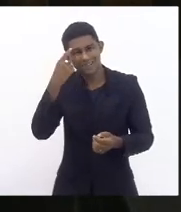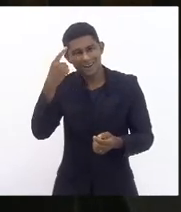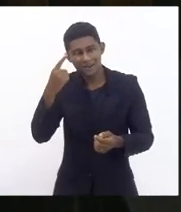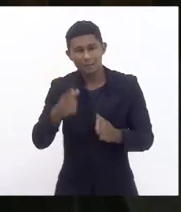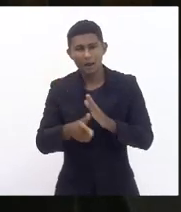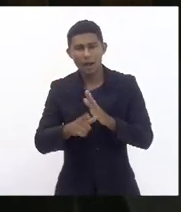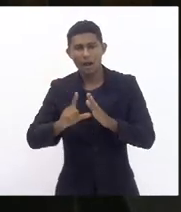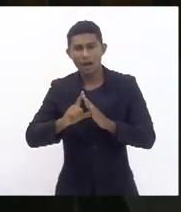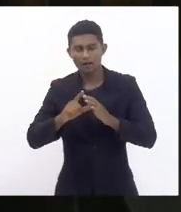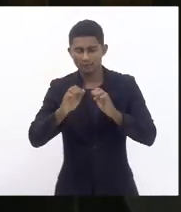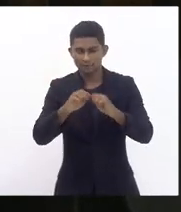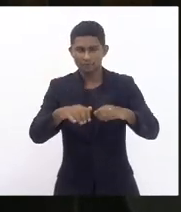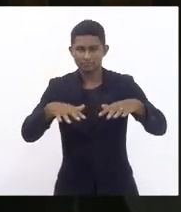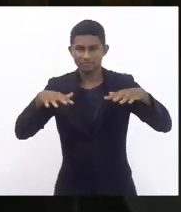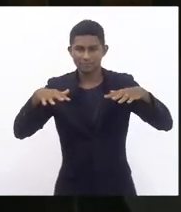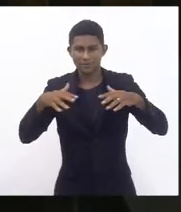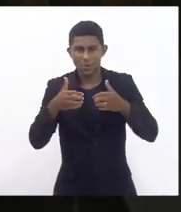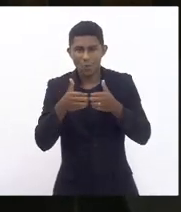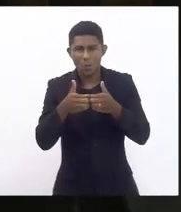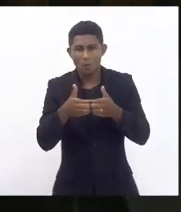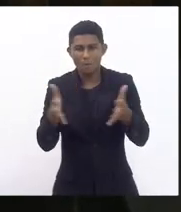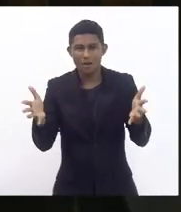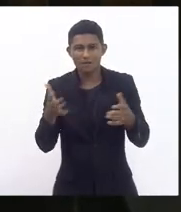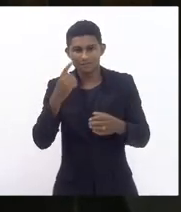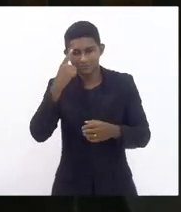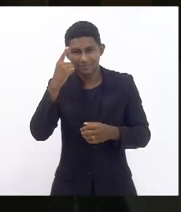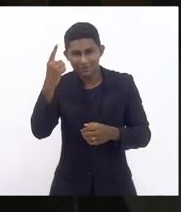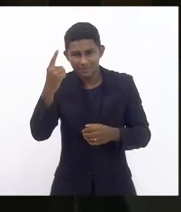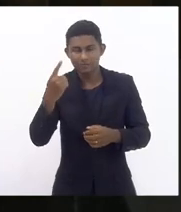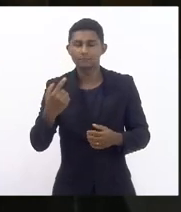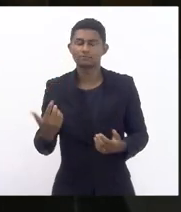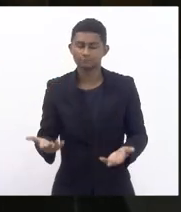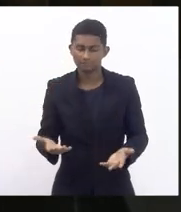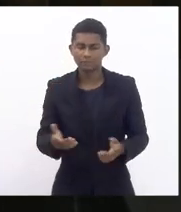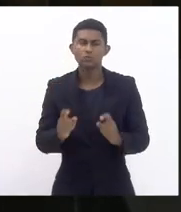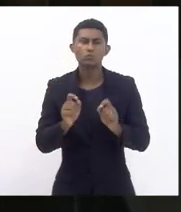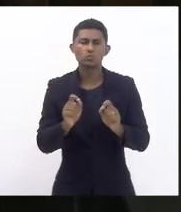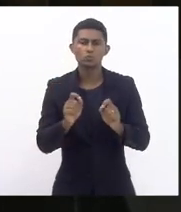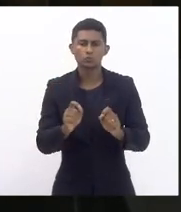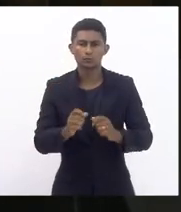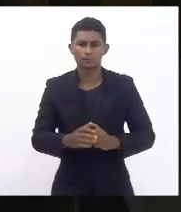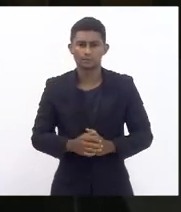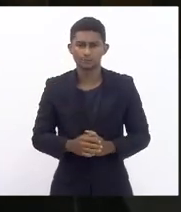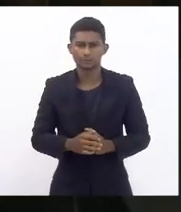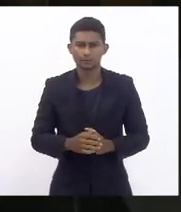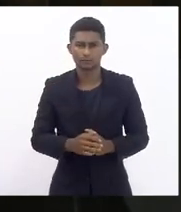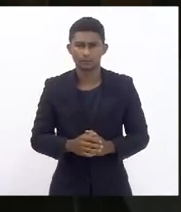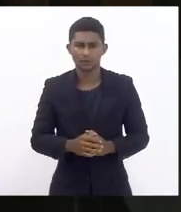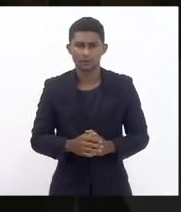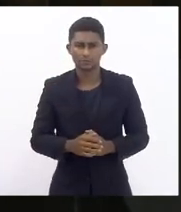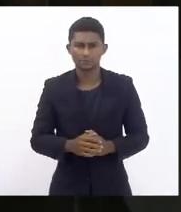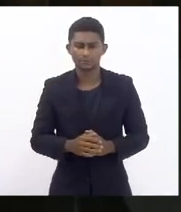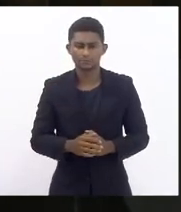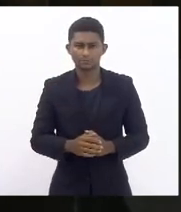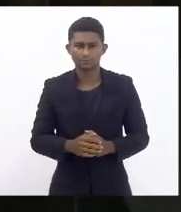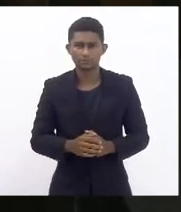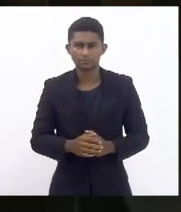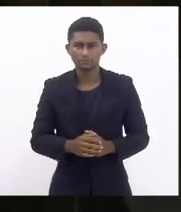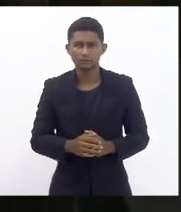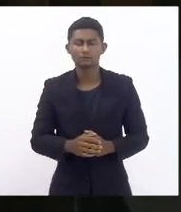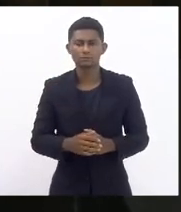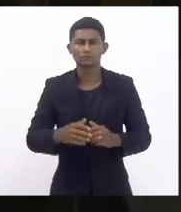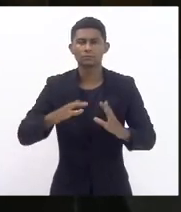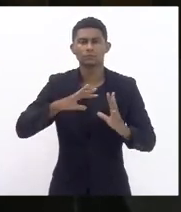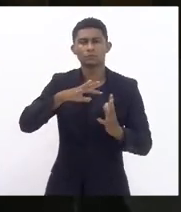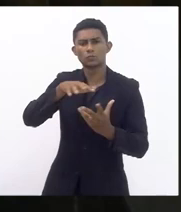expediente inicial, deputado Flávio Serafim, que, sob o ponto de vista da ordem